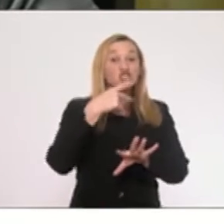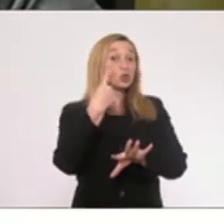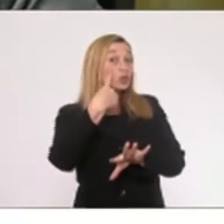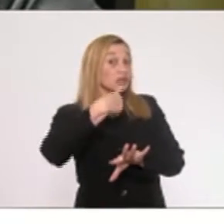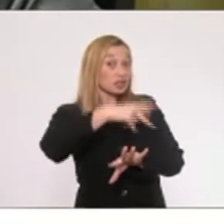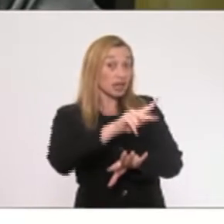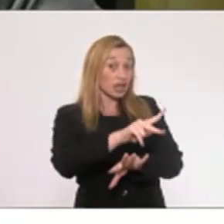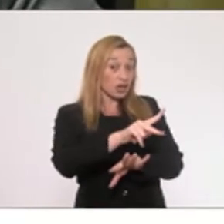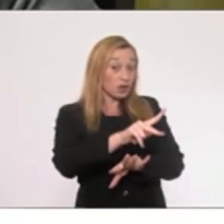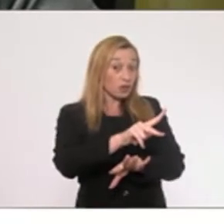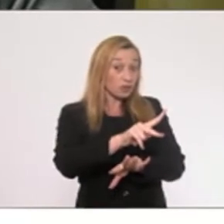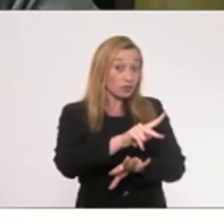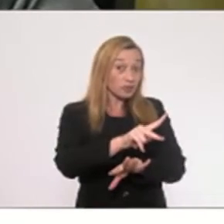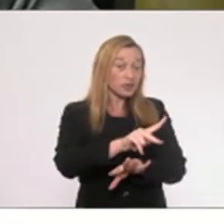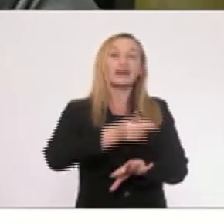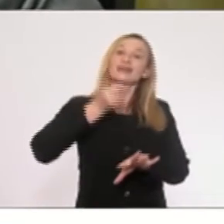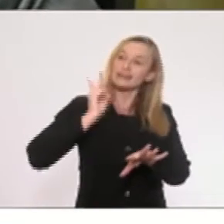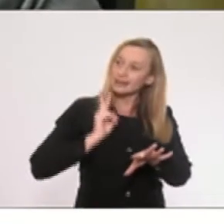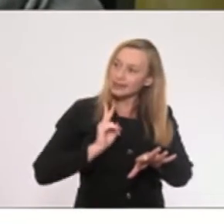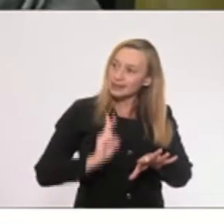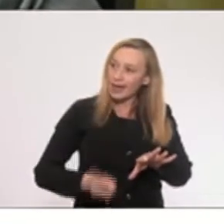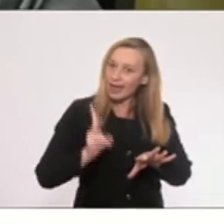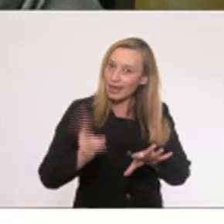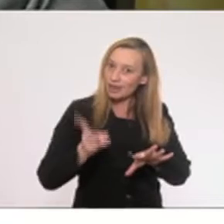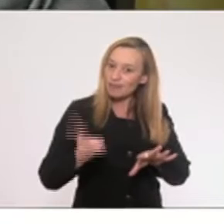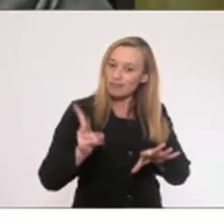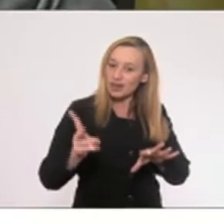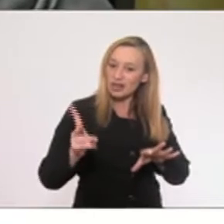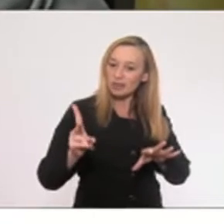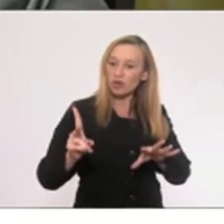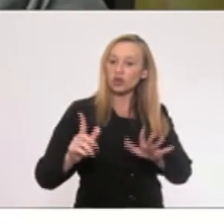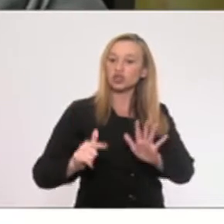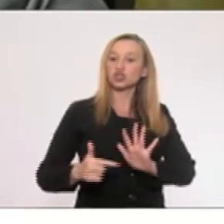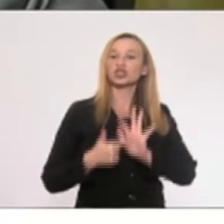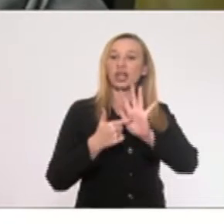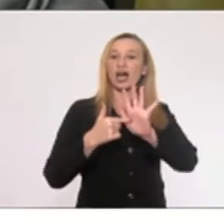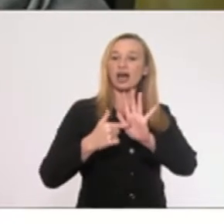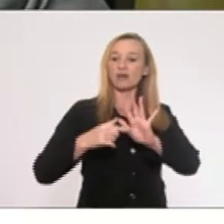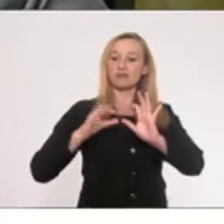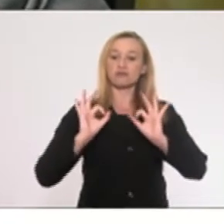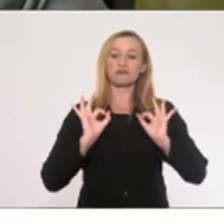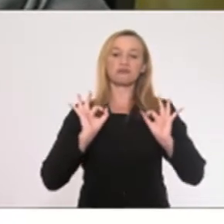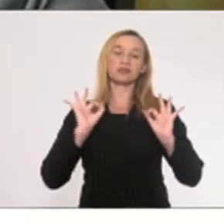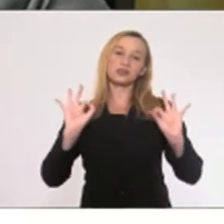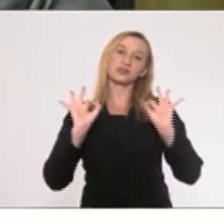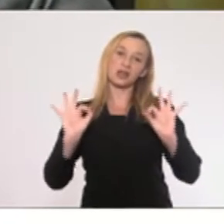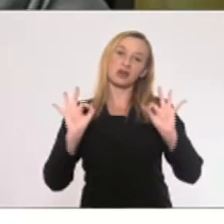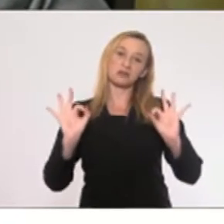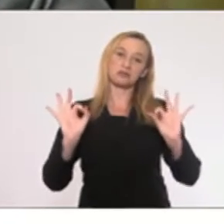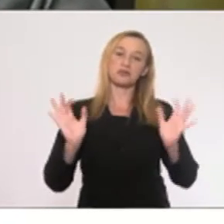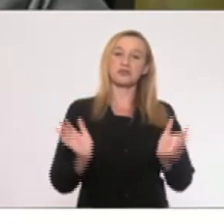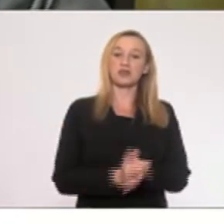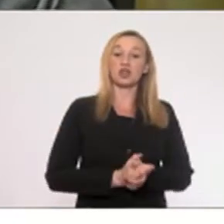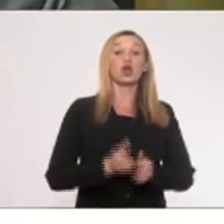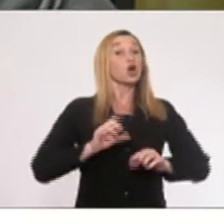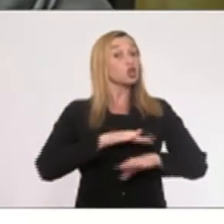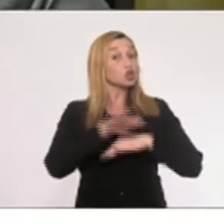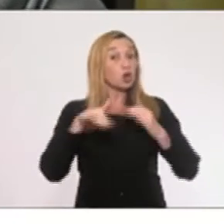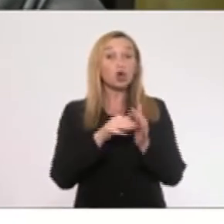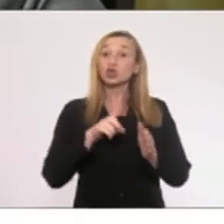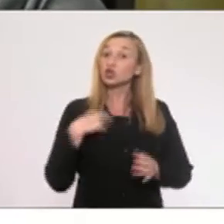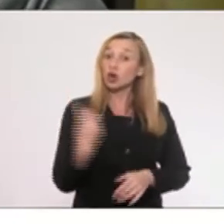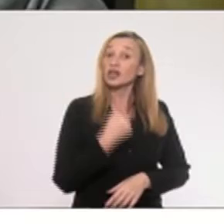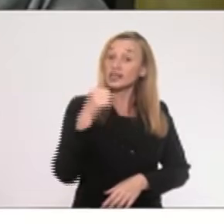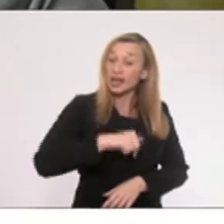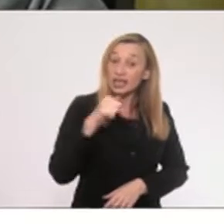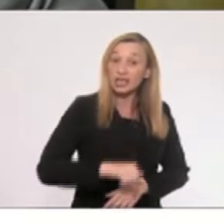Excelência agir como quer presidente ser da comissão. sempre o arauto da moralidade. Aqui não será, deputado. Todos nós aqui, deputada sei Márcia que o Rocha, autoritarismo